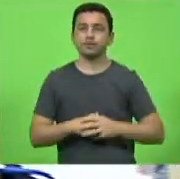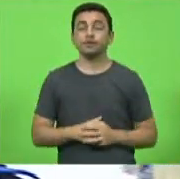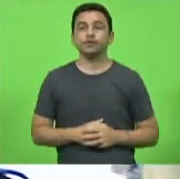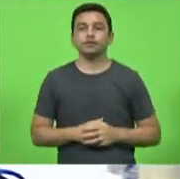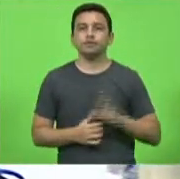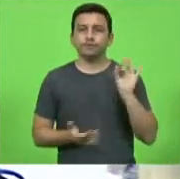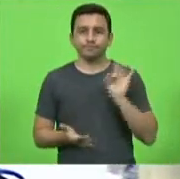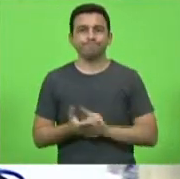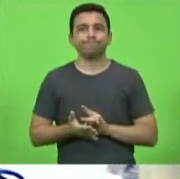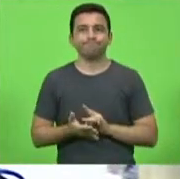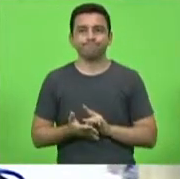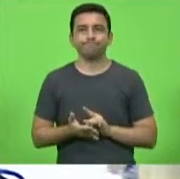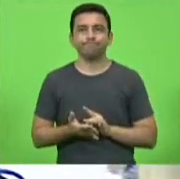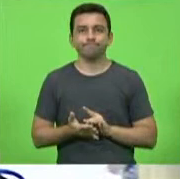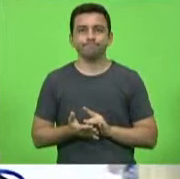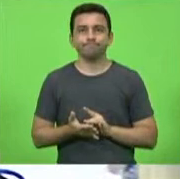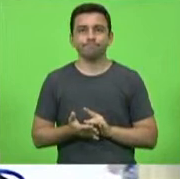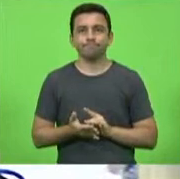fato,